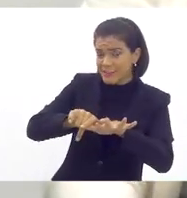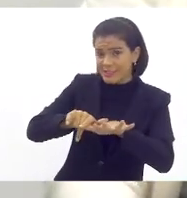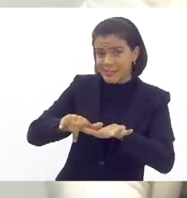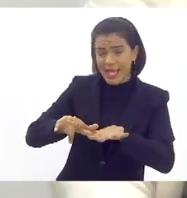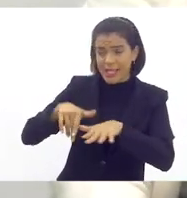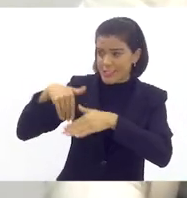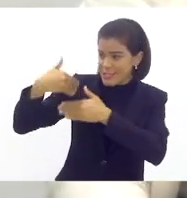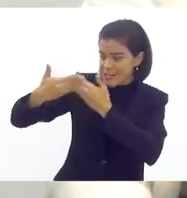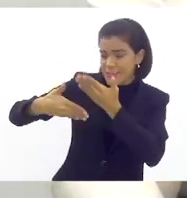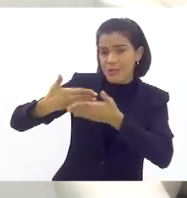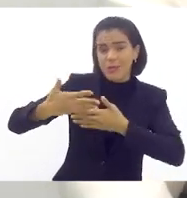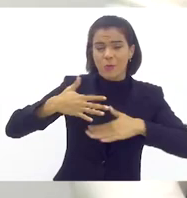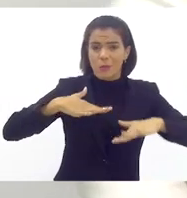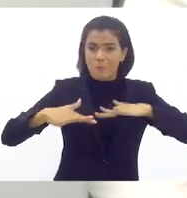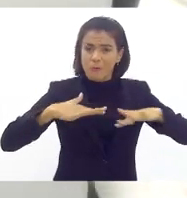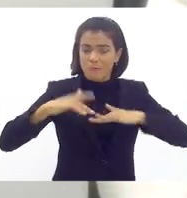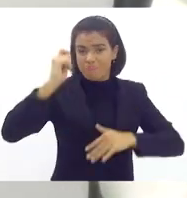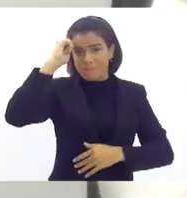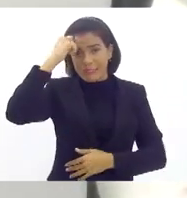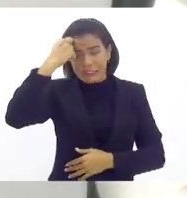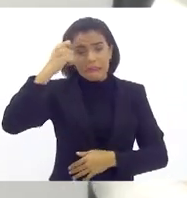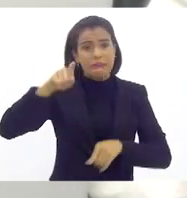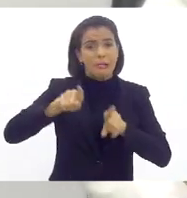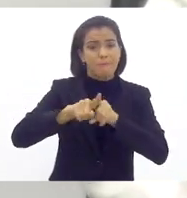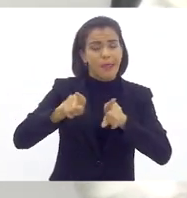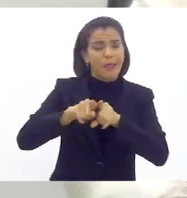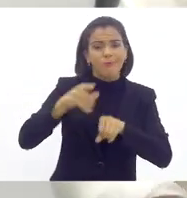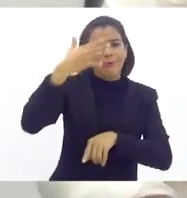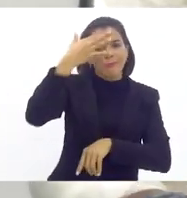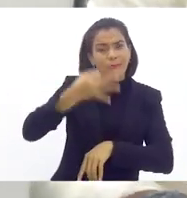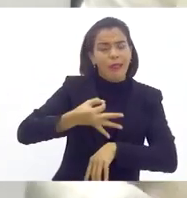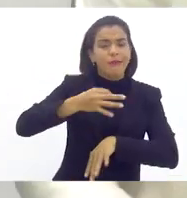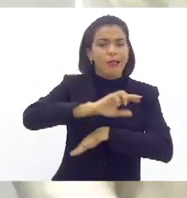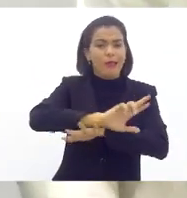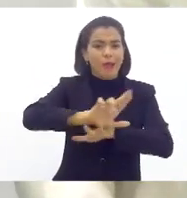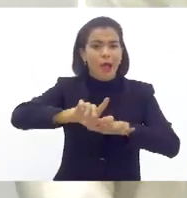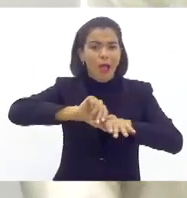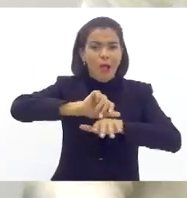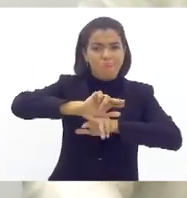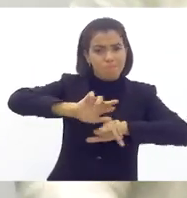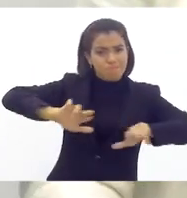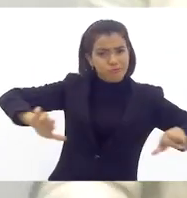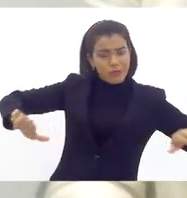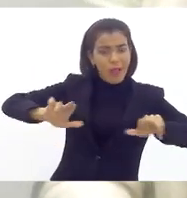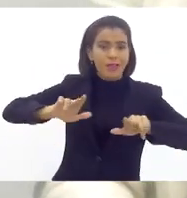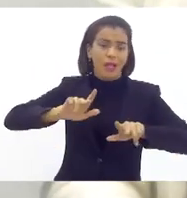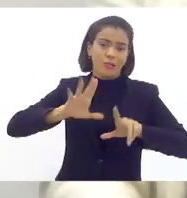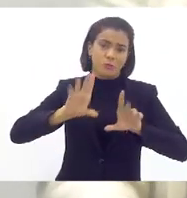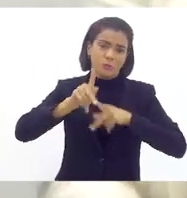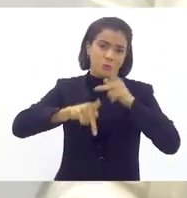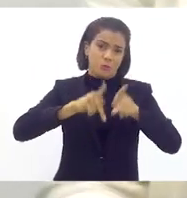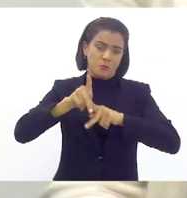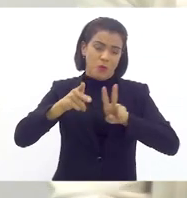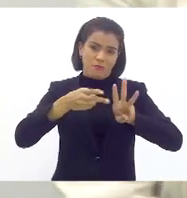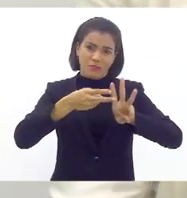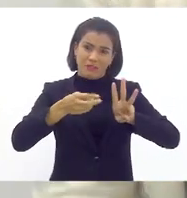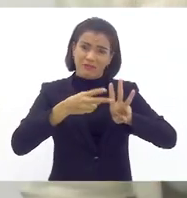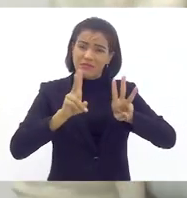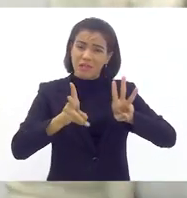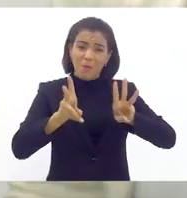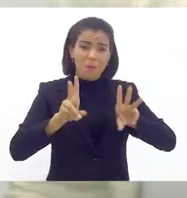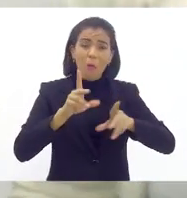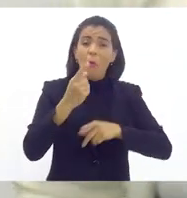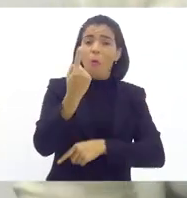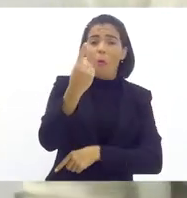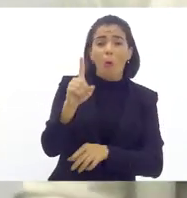dos negros no Brasil, não entendendo a pluralidade dos indígenas no Brasil, colocando muitas vezes como um povo só, colocando